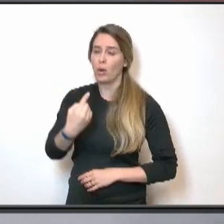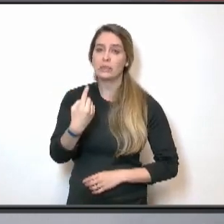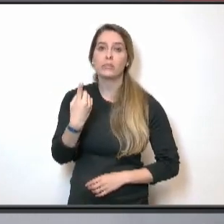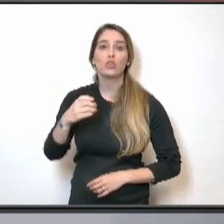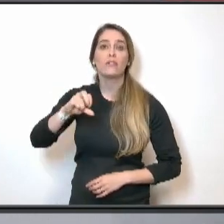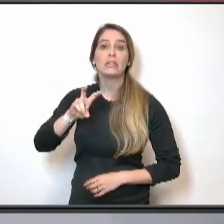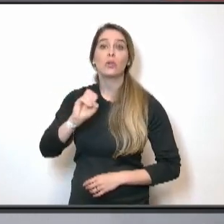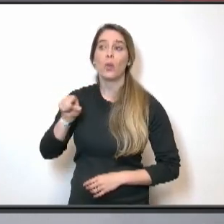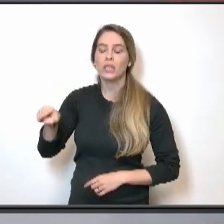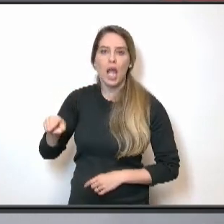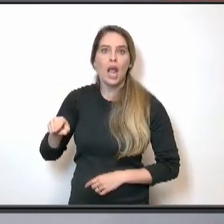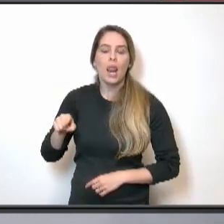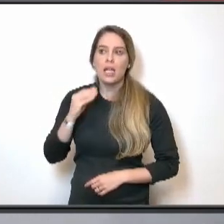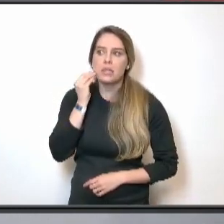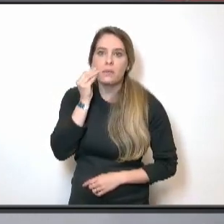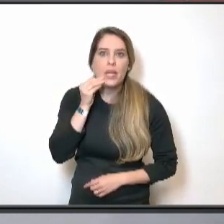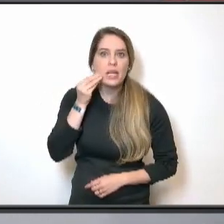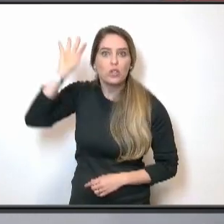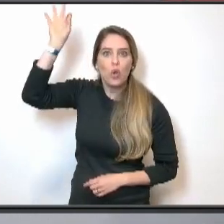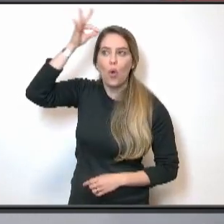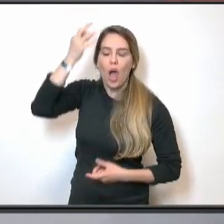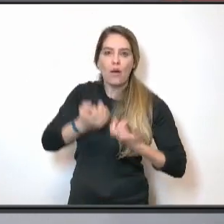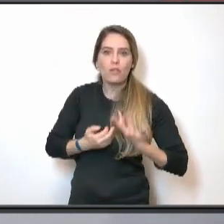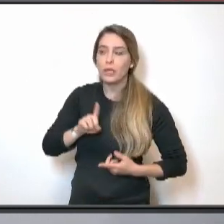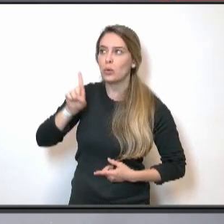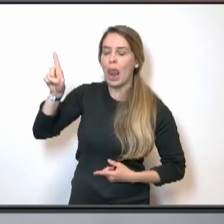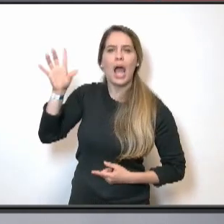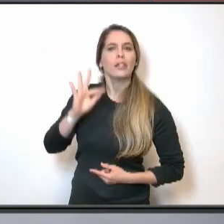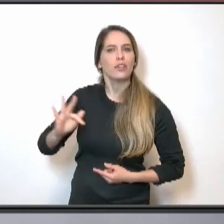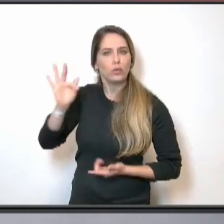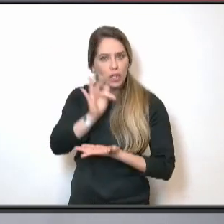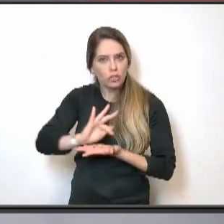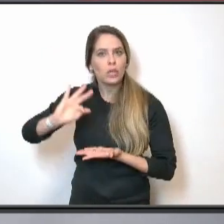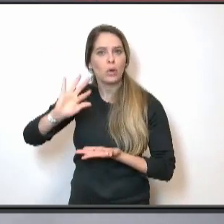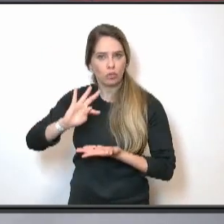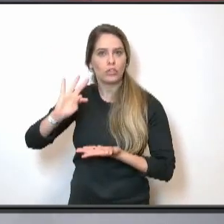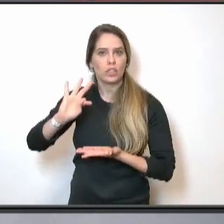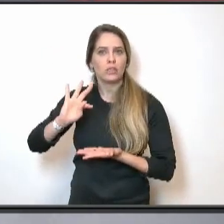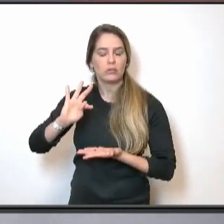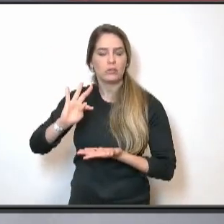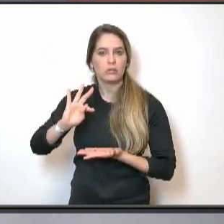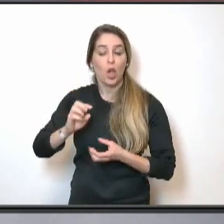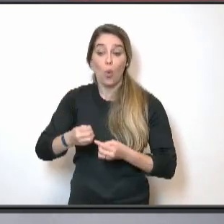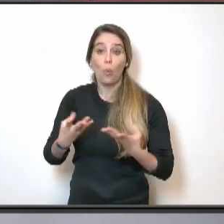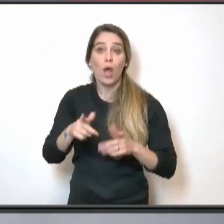produziu daquele auditório, cerca de 500 missionários.